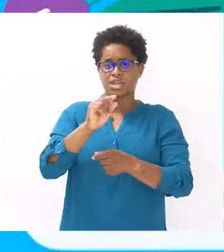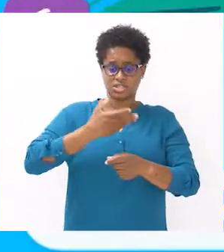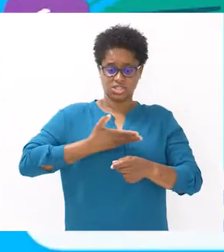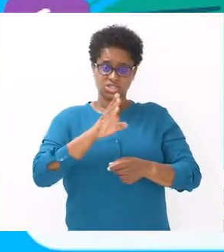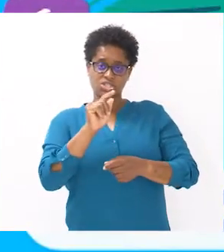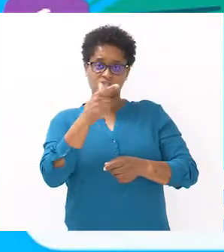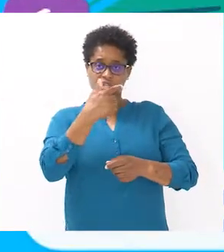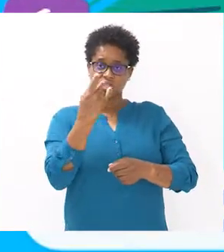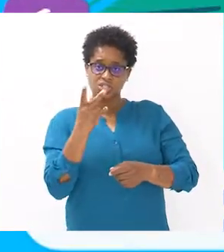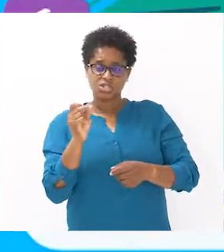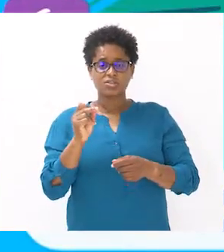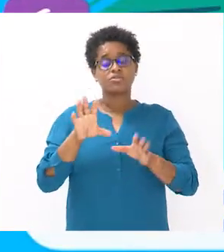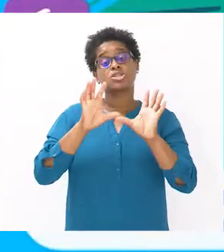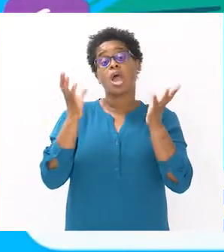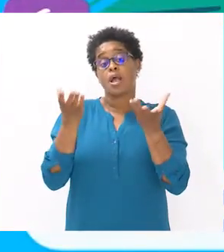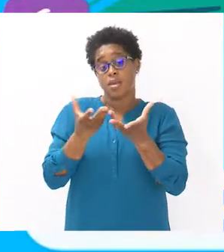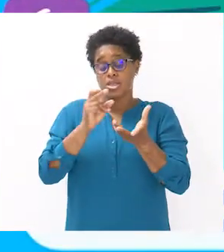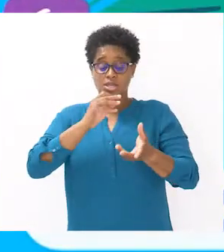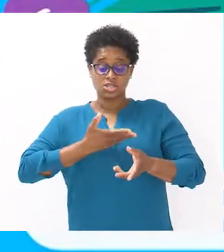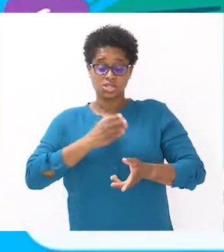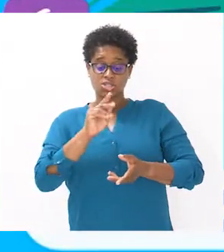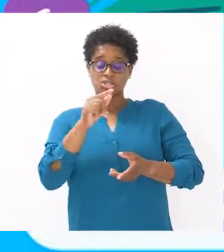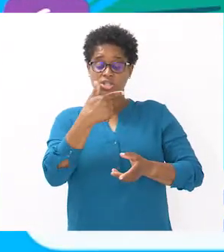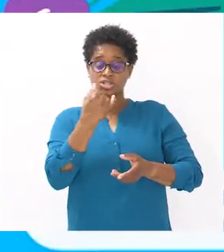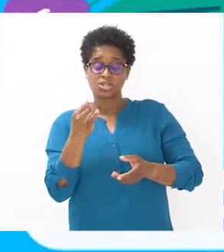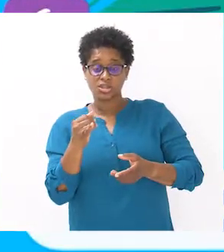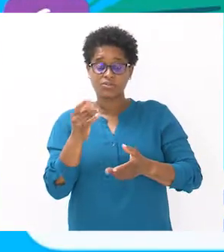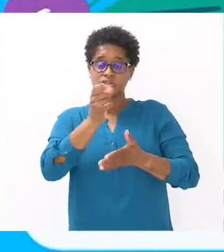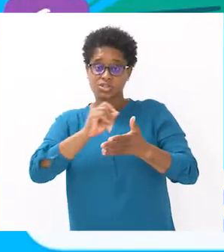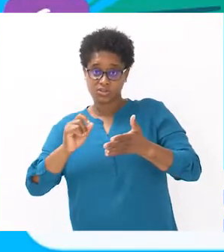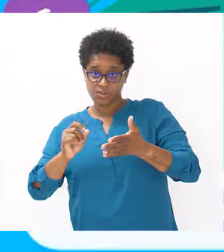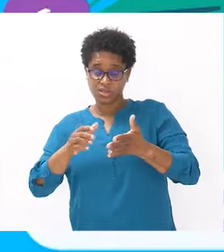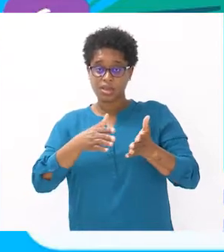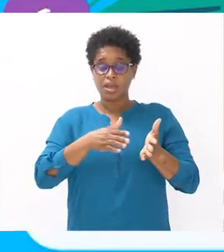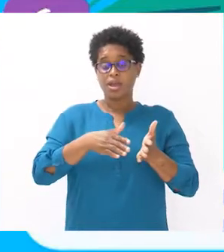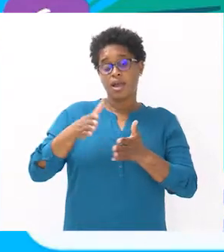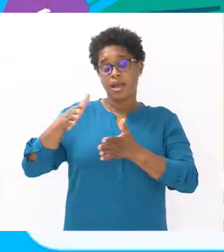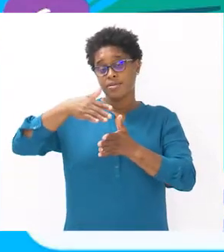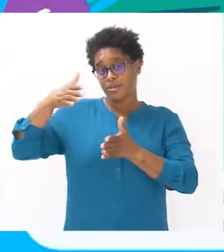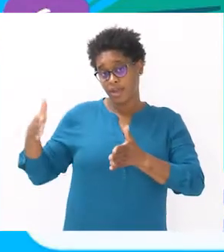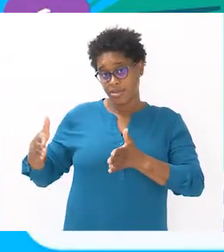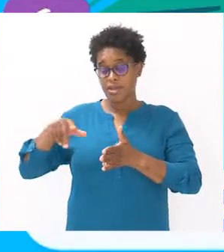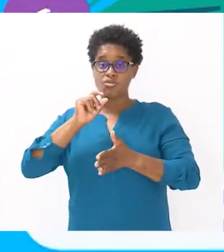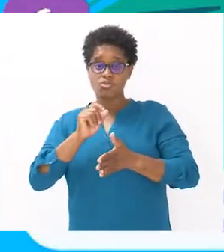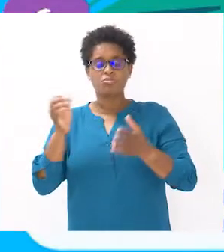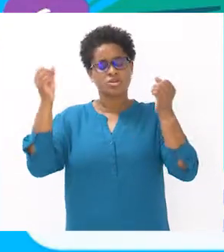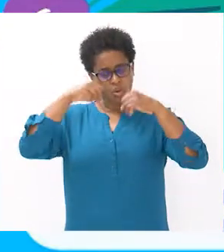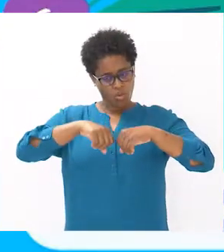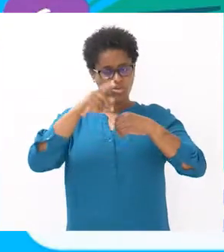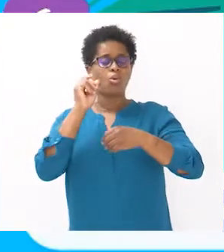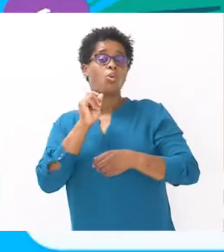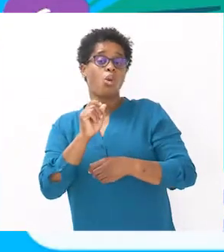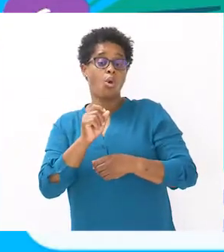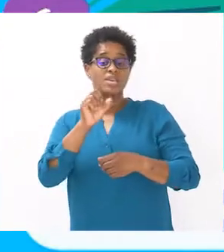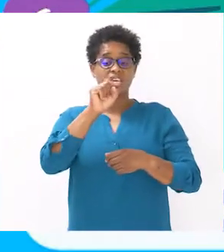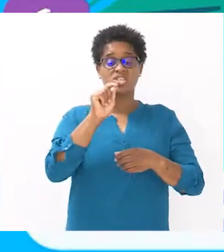adjetivos. Geralmente o adjetivo é colocado à direita do nome e concorda com o nome em